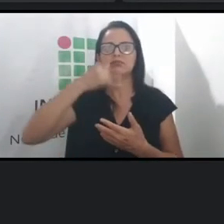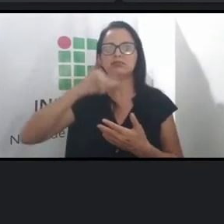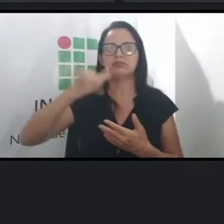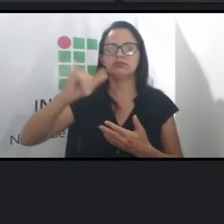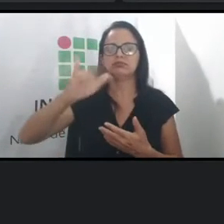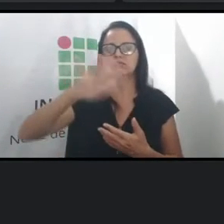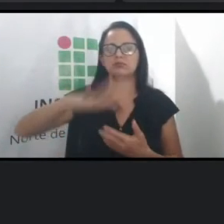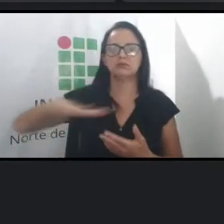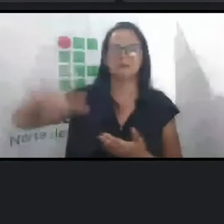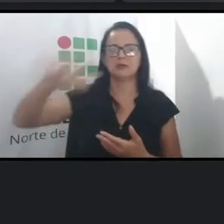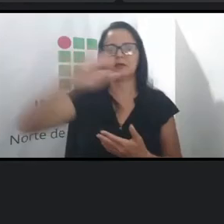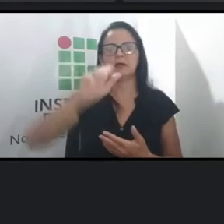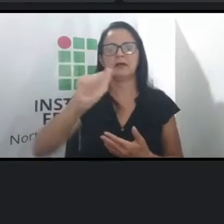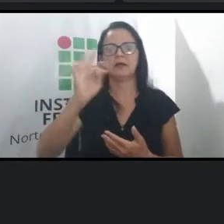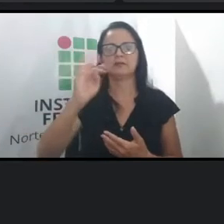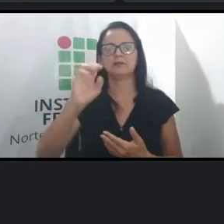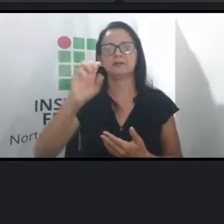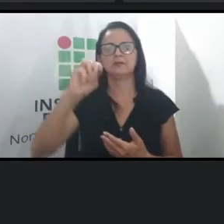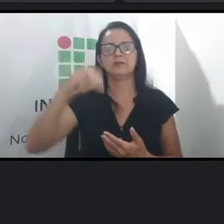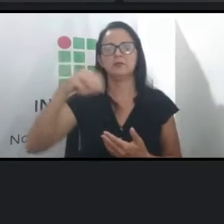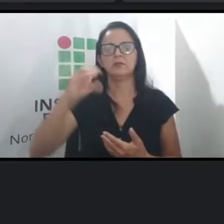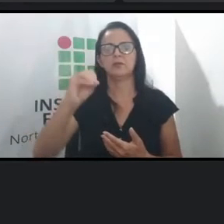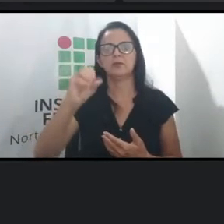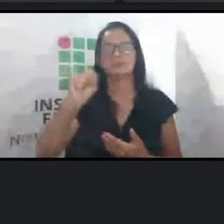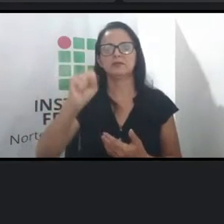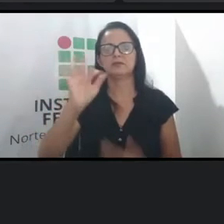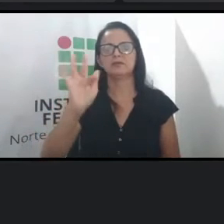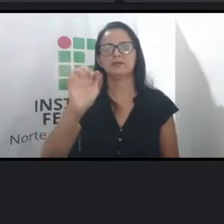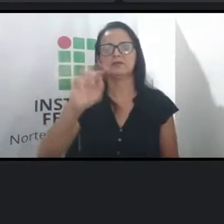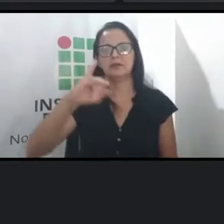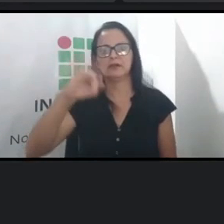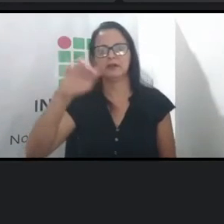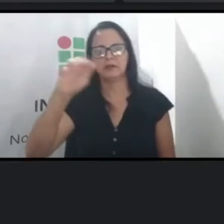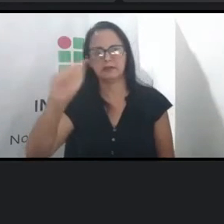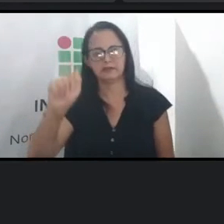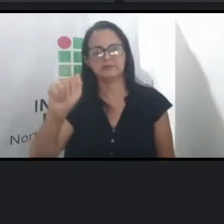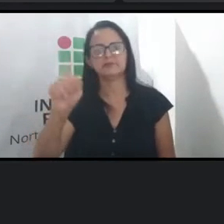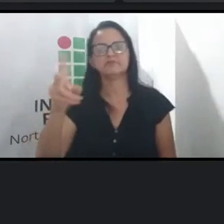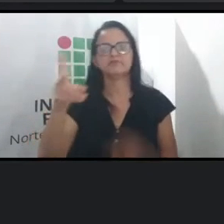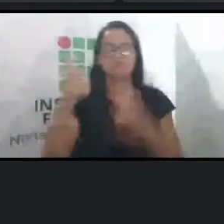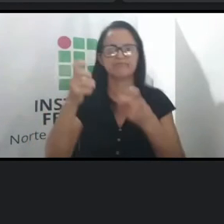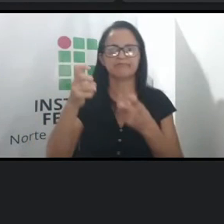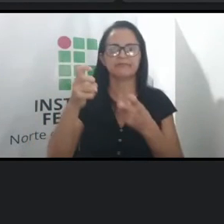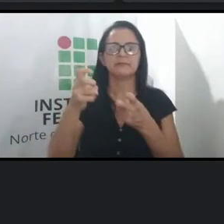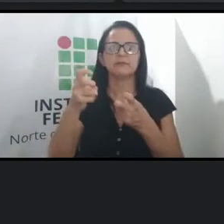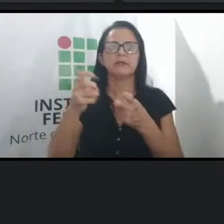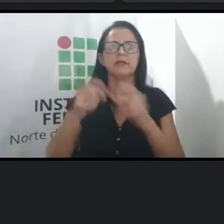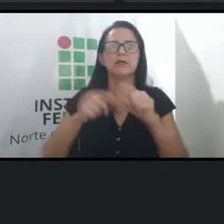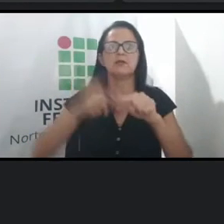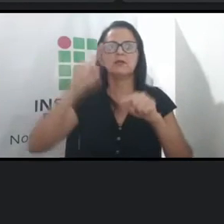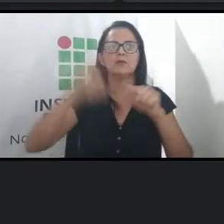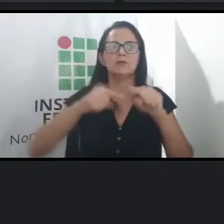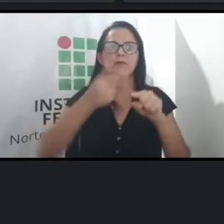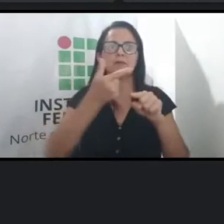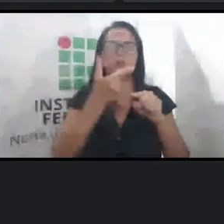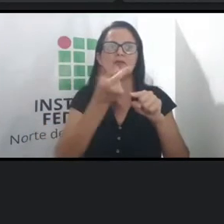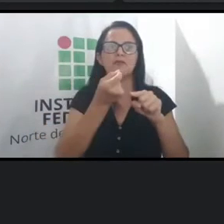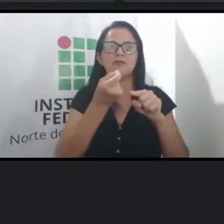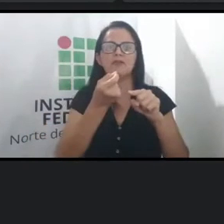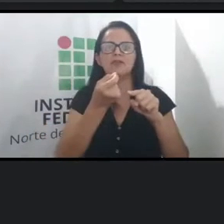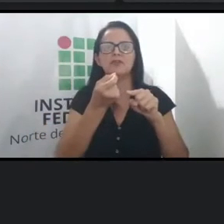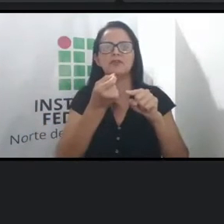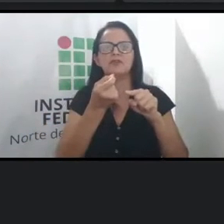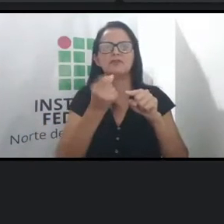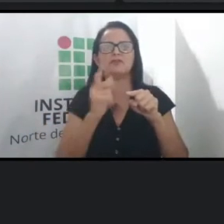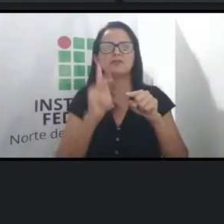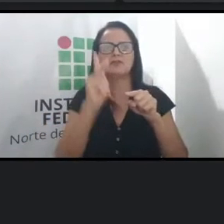a média dela varia entre 20 a 200 kA, mas já foi constatado que temos